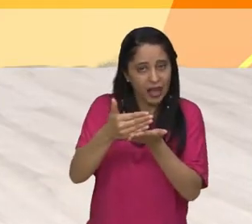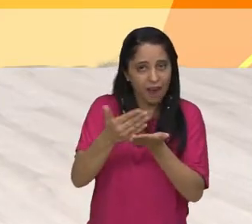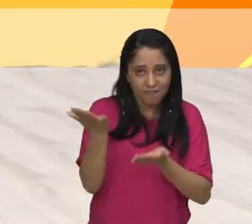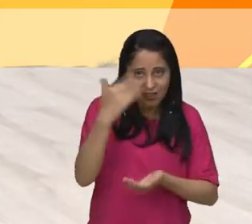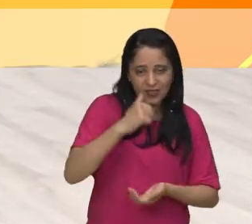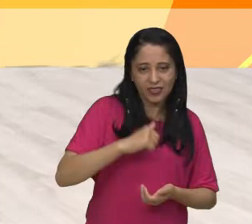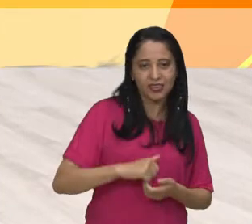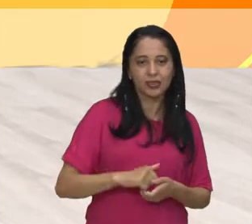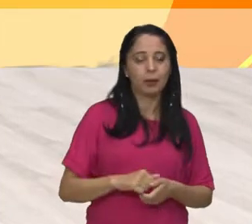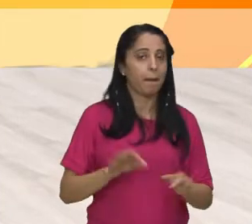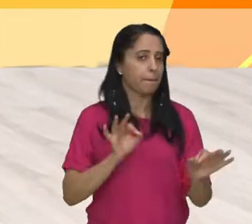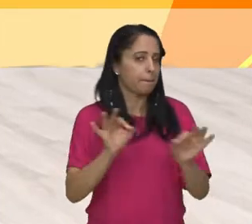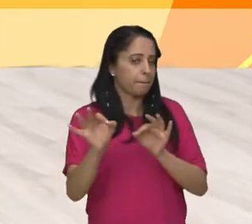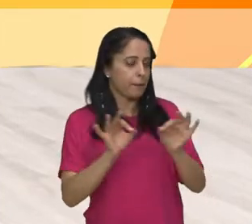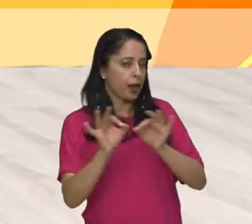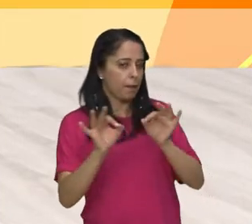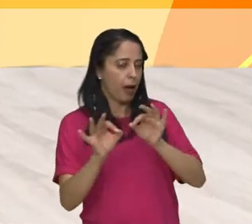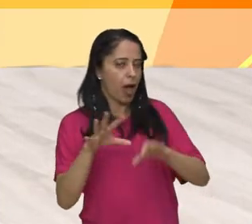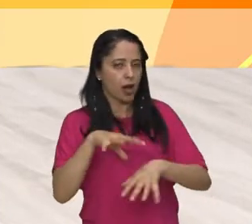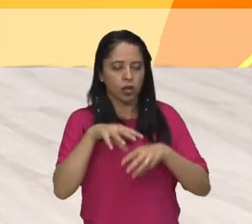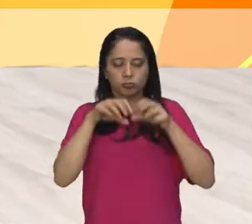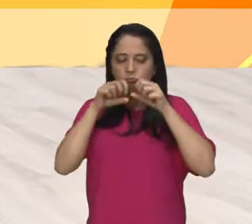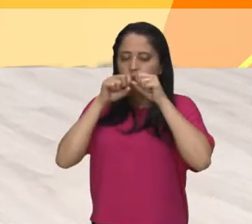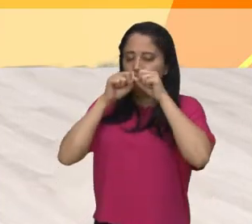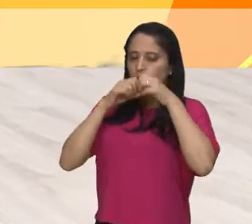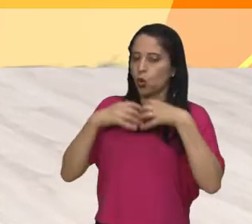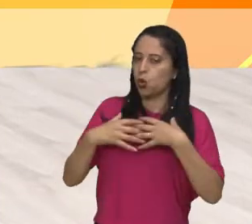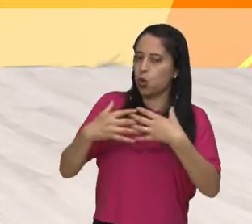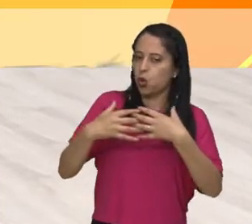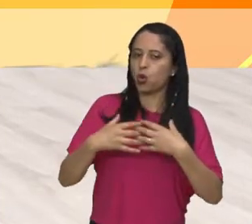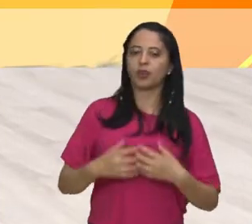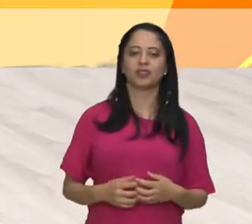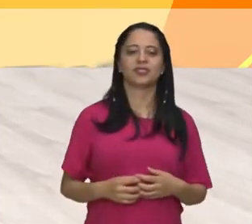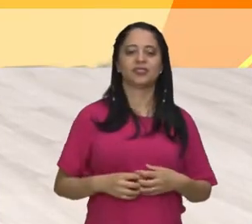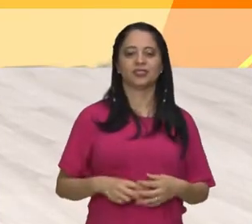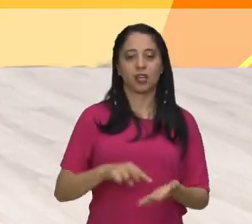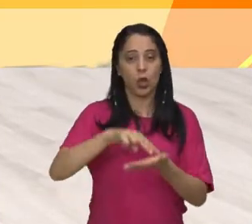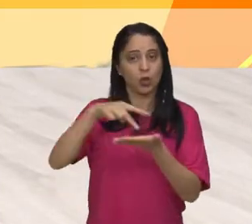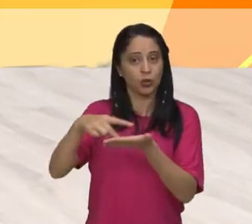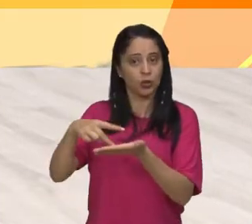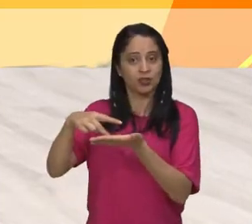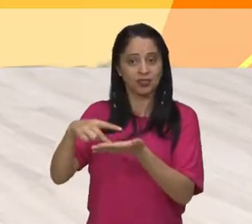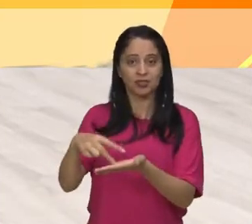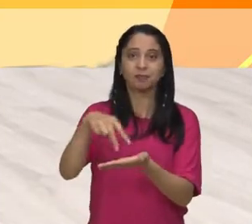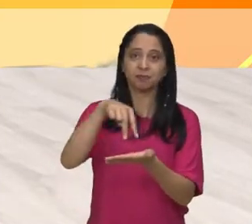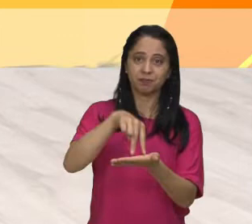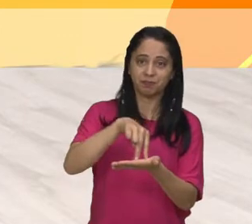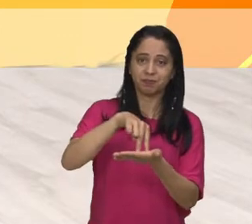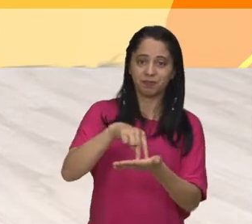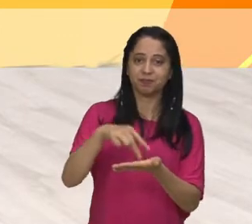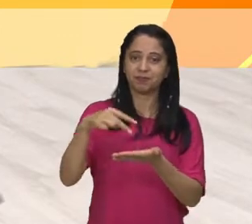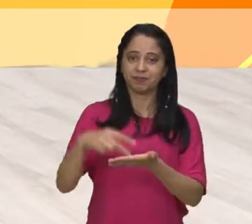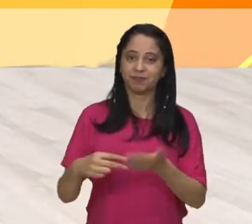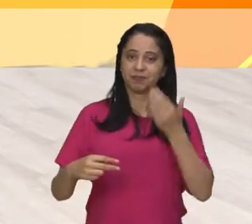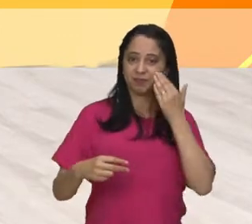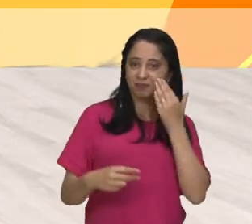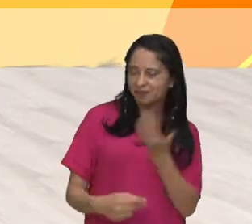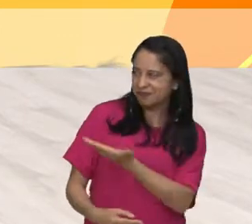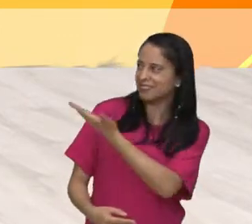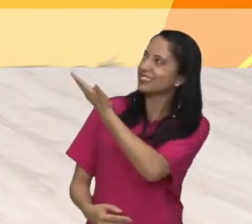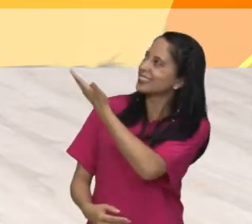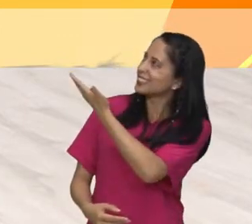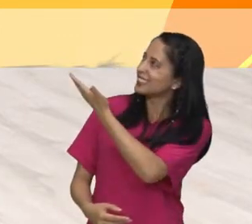lá? Preparou? Respira fundo. E foi. E 1, e 2, 3,